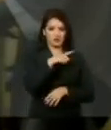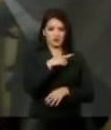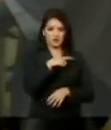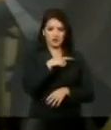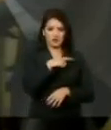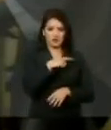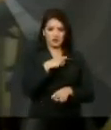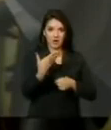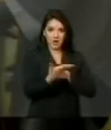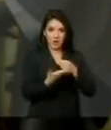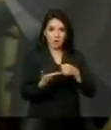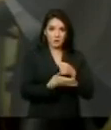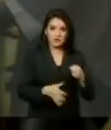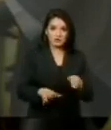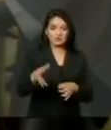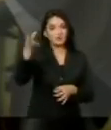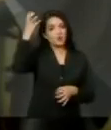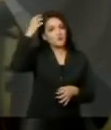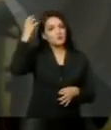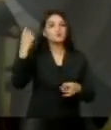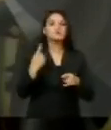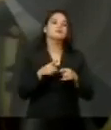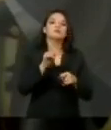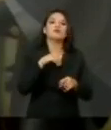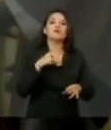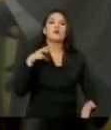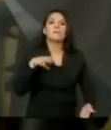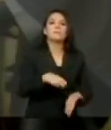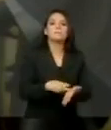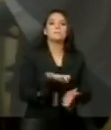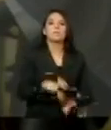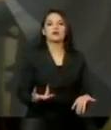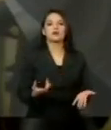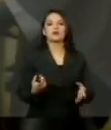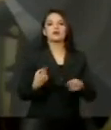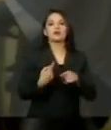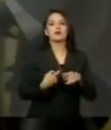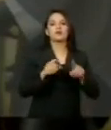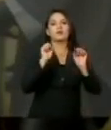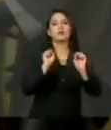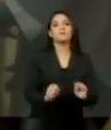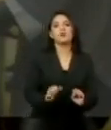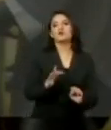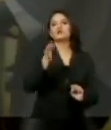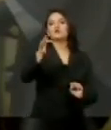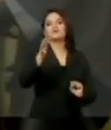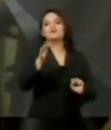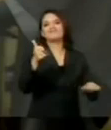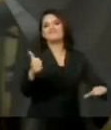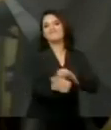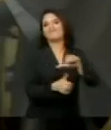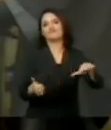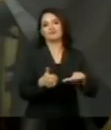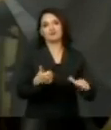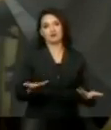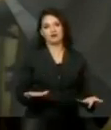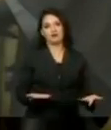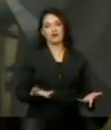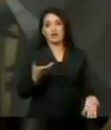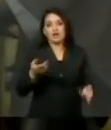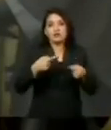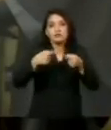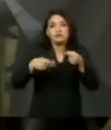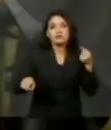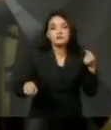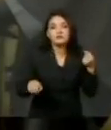como num crime não apenas se de culpa preenchido na iminência disso será informado no futuro então a imcompatibilidade possível